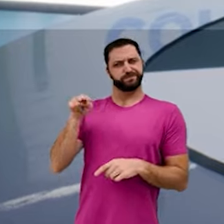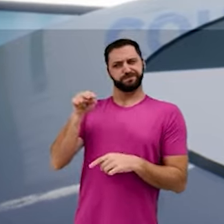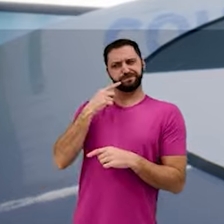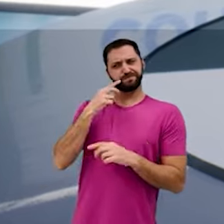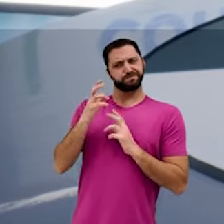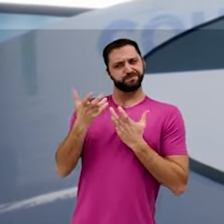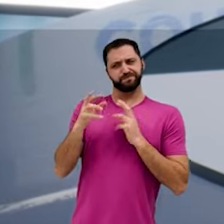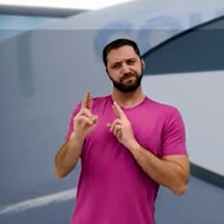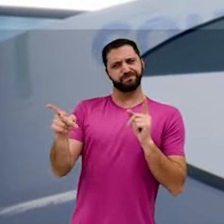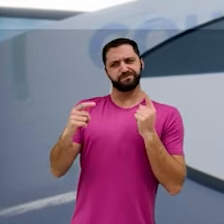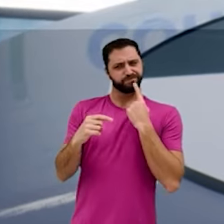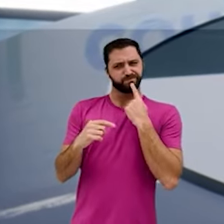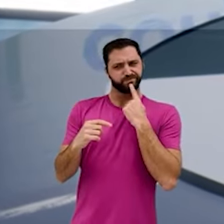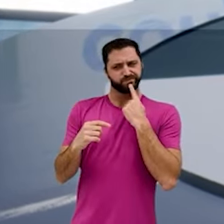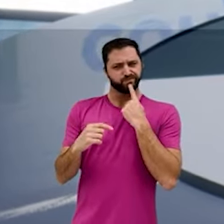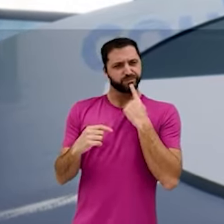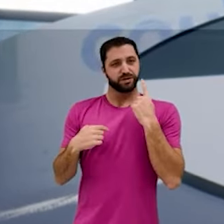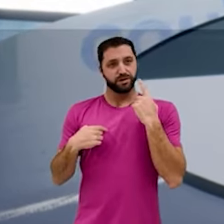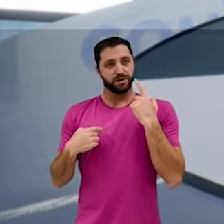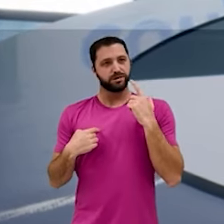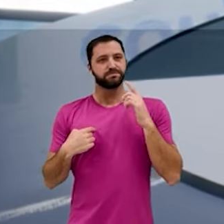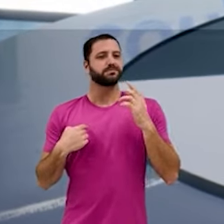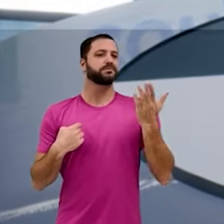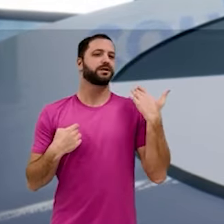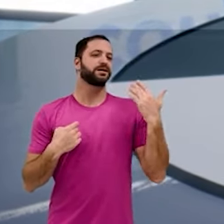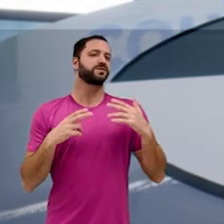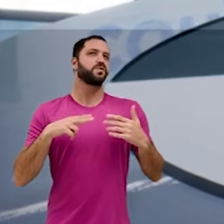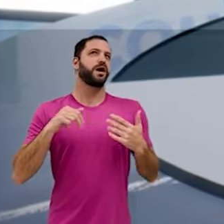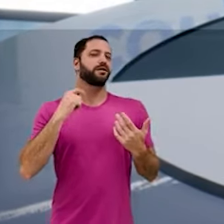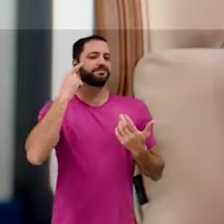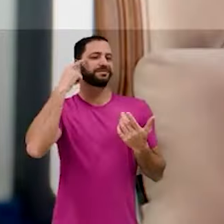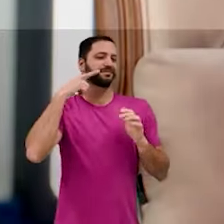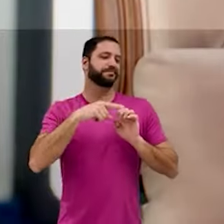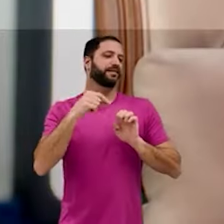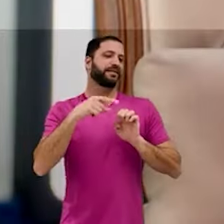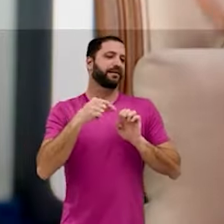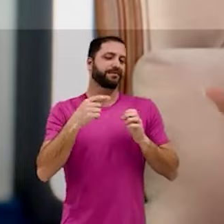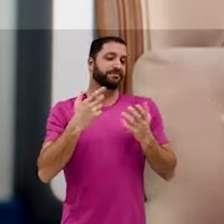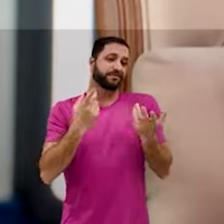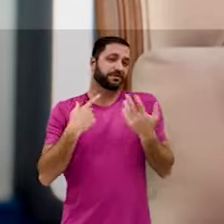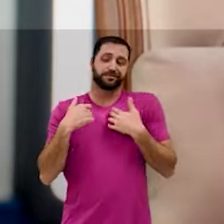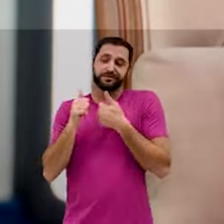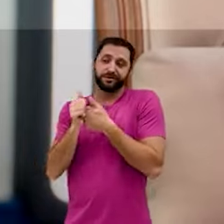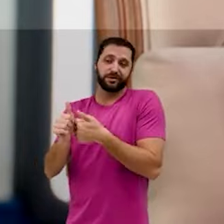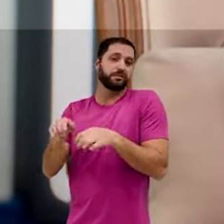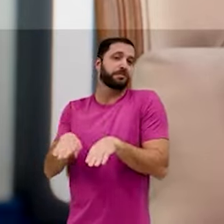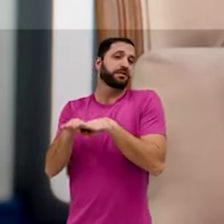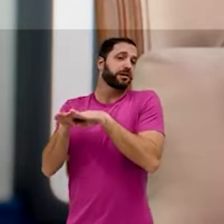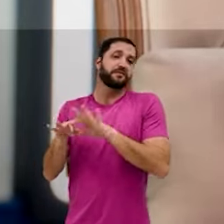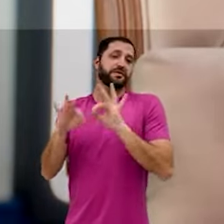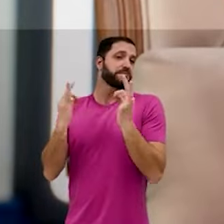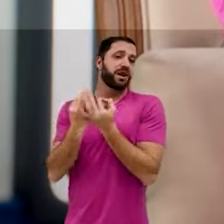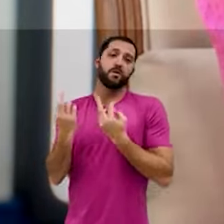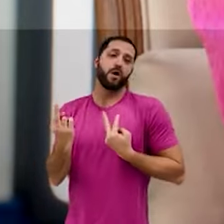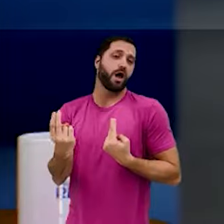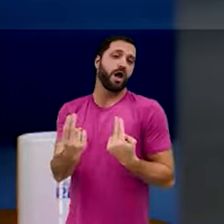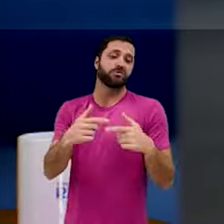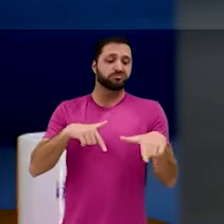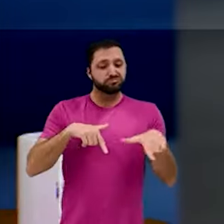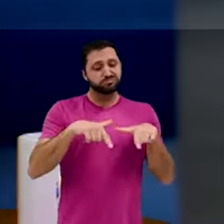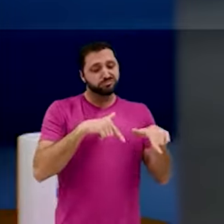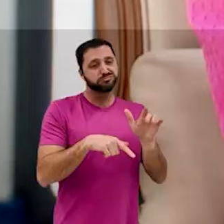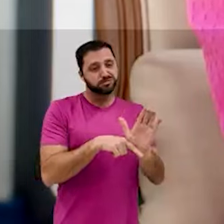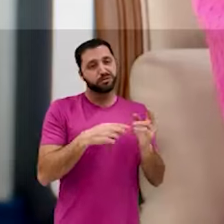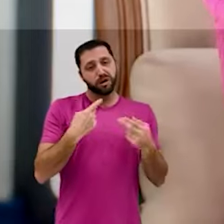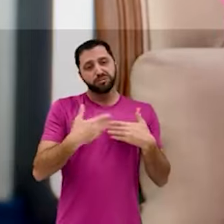dependentes de marido. E não era aquilo que eu queria para mim. Só que até então, eu não tinha visto nada muito diferente. Então, eu seguia aquele mesmo padrão familiar.